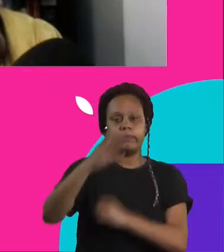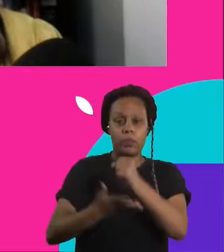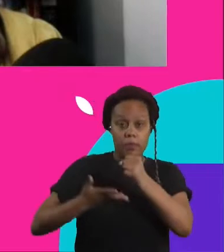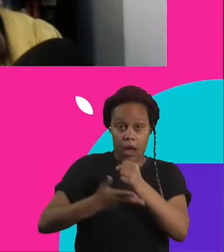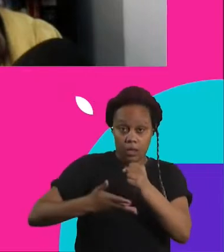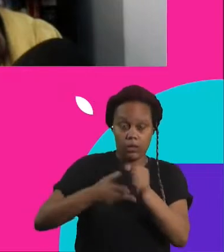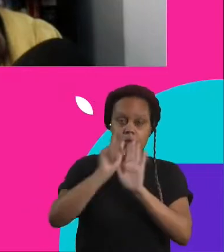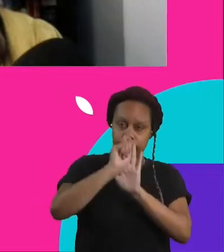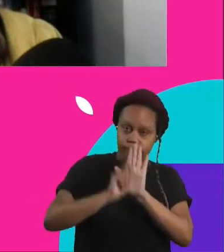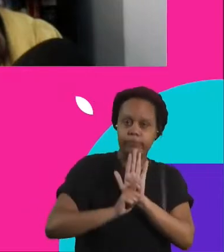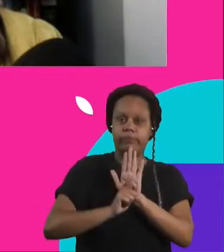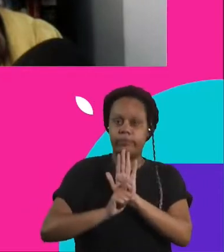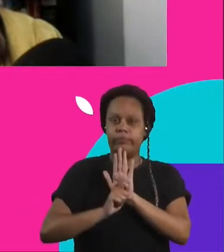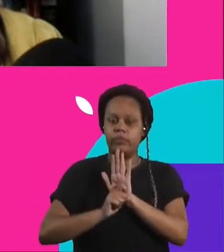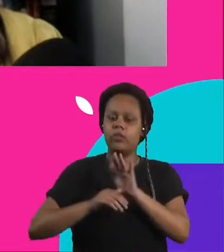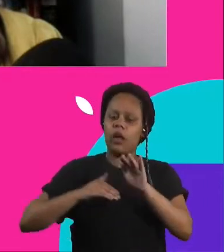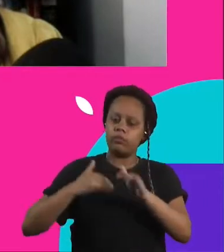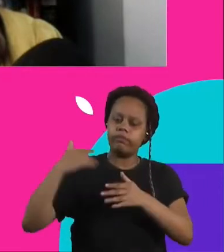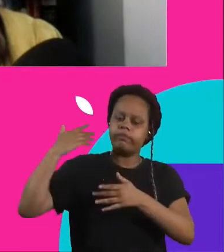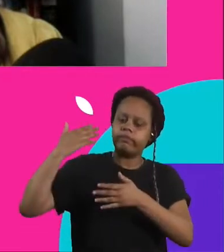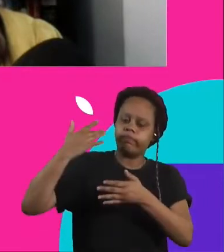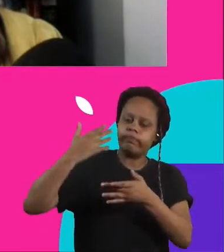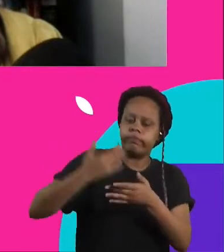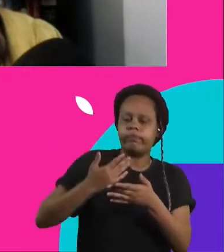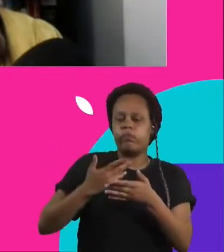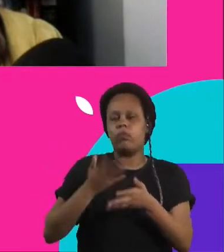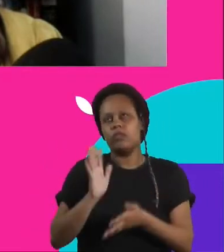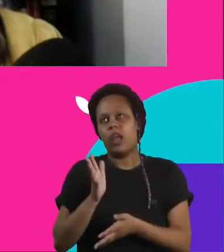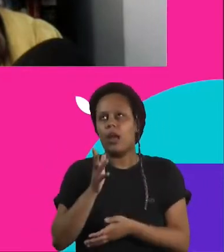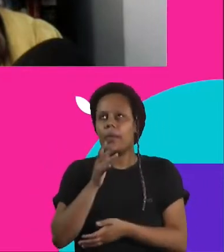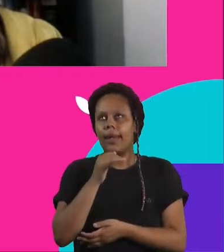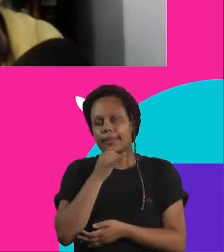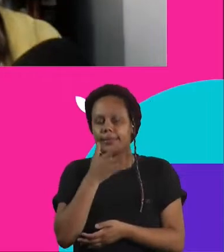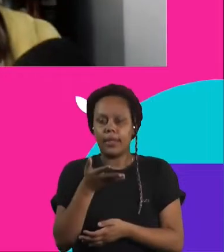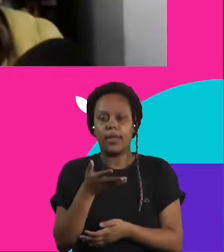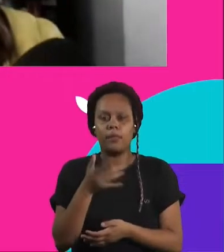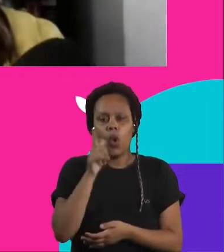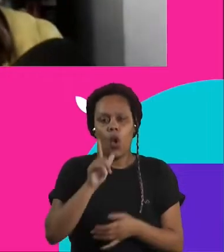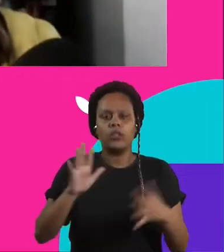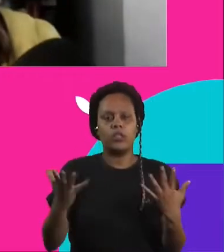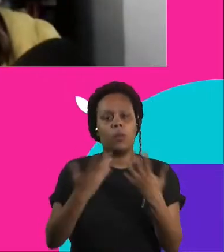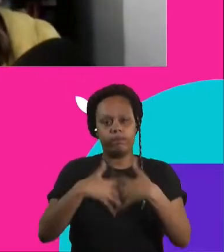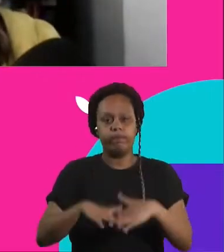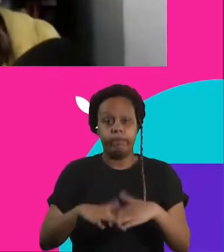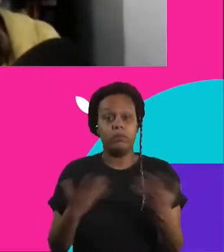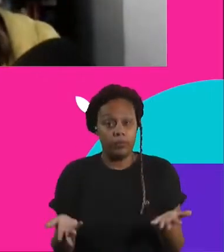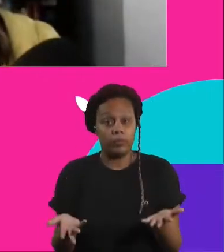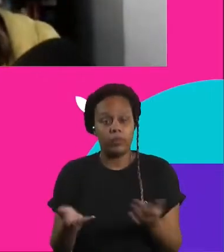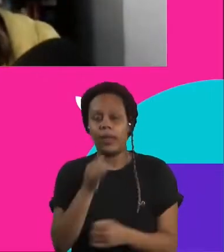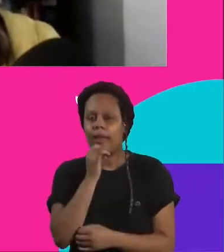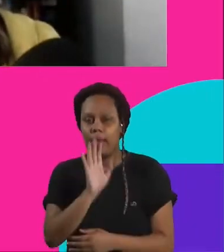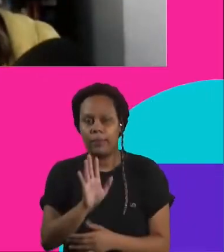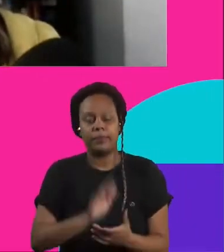algoritmos, né, que foram passados a, inclusive, dar um pouco mais de eficiência, né, ou talvez narrativamente, para dar mais eficiência